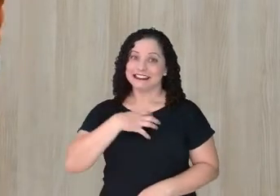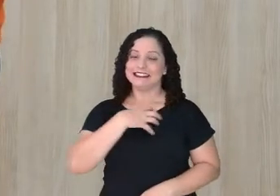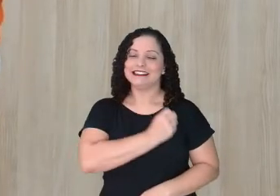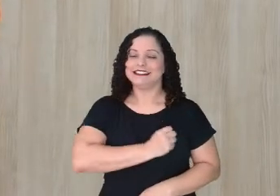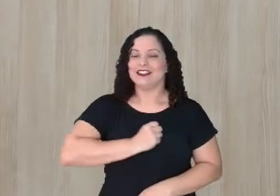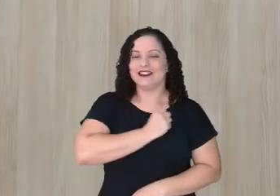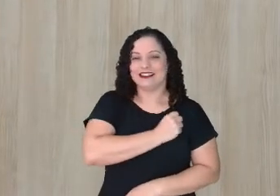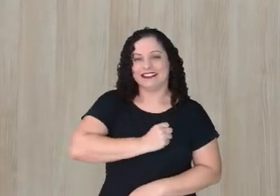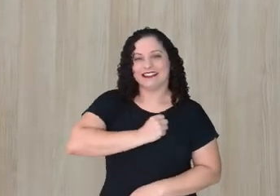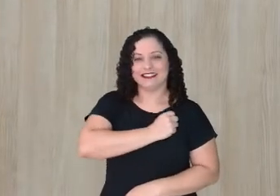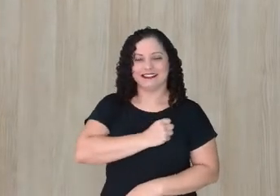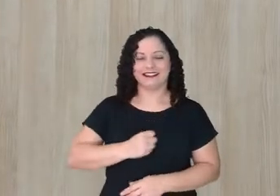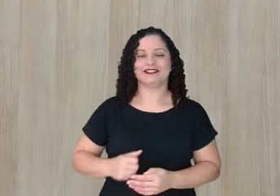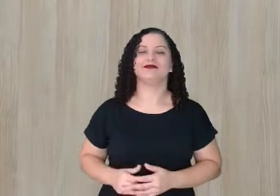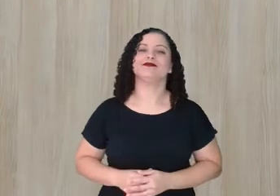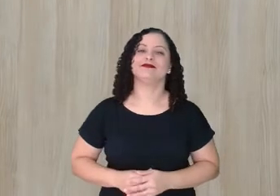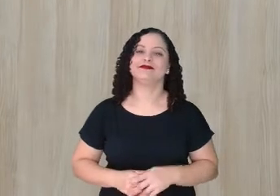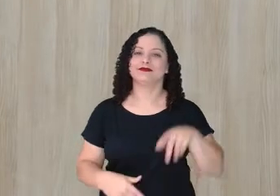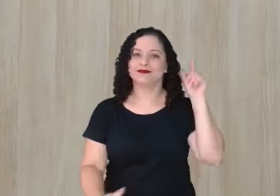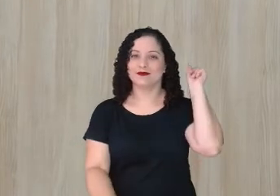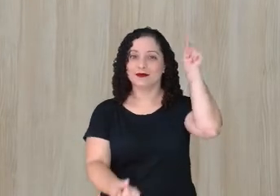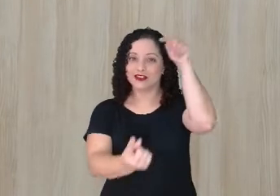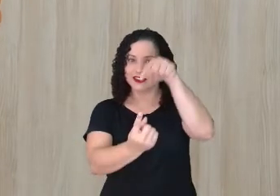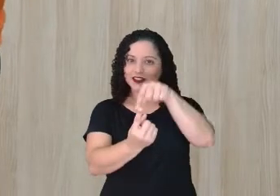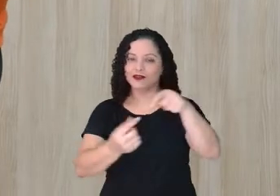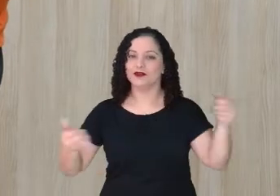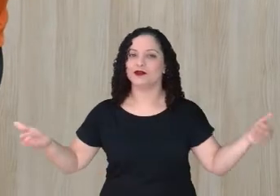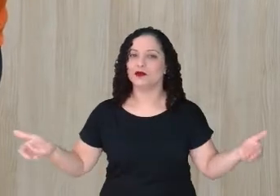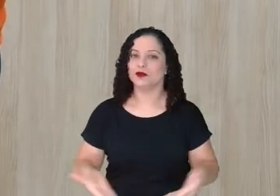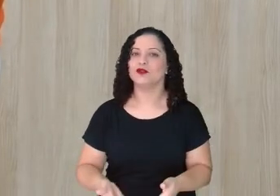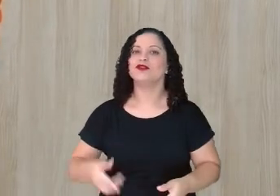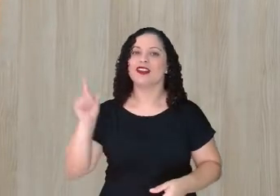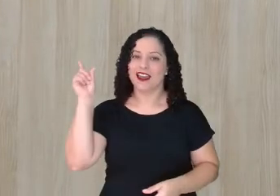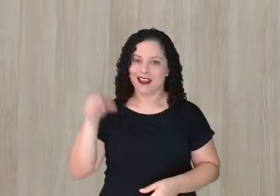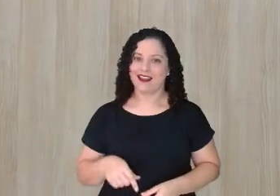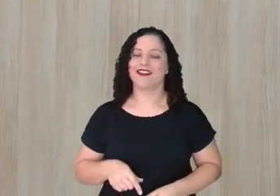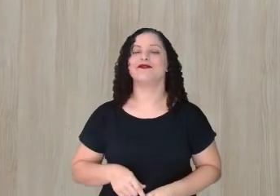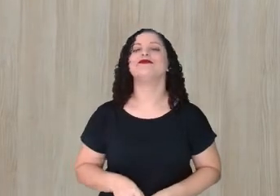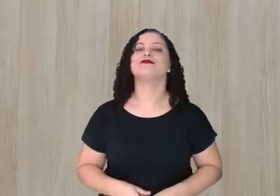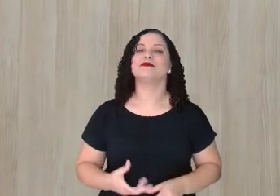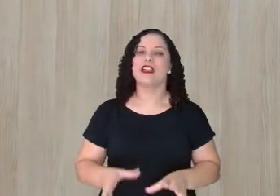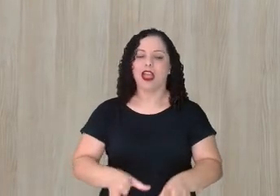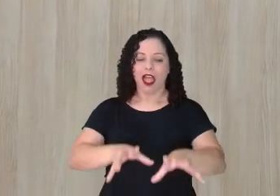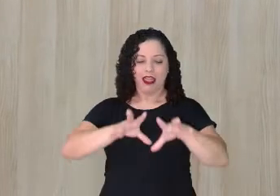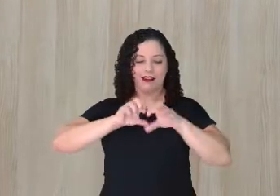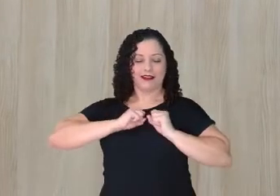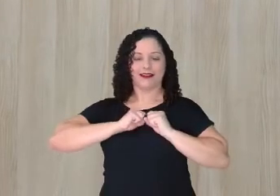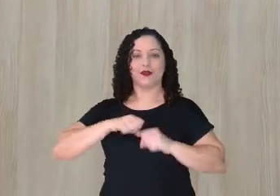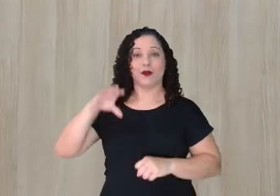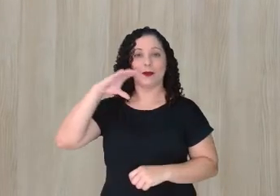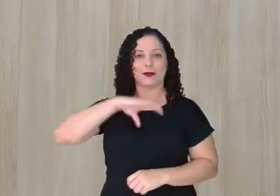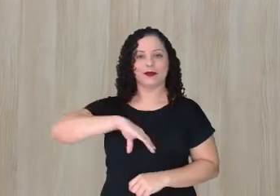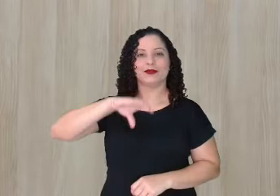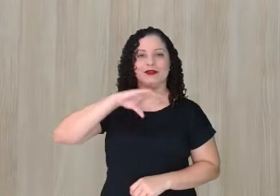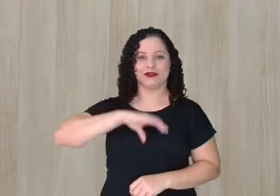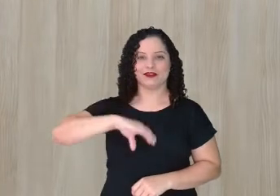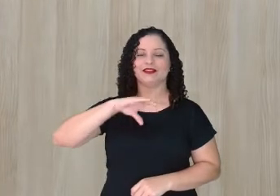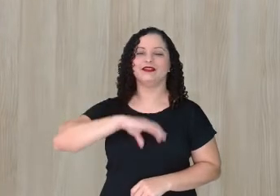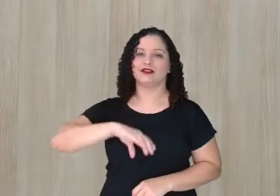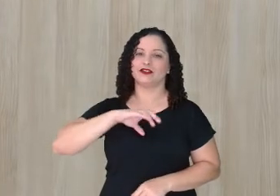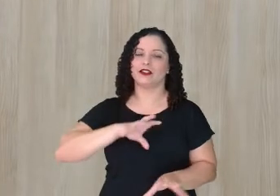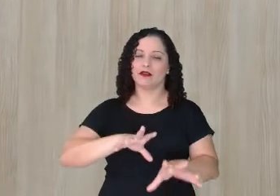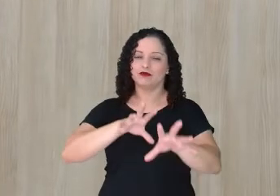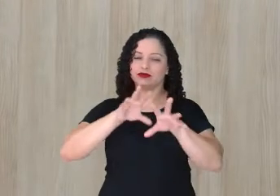saudade. Então, o objetivo da nossa aula é isso, não é? É apropriar-se das convenções da